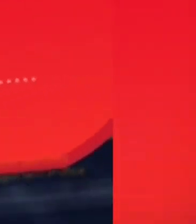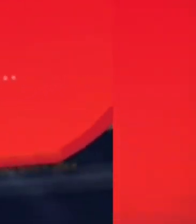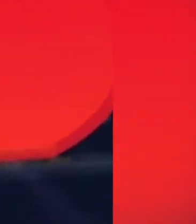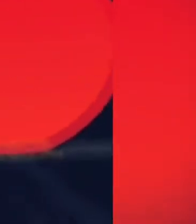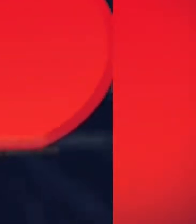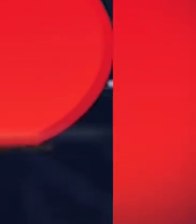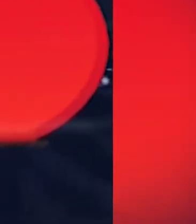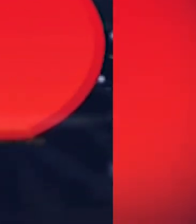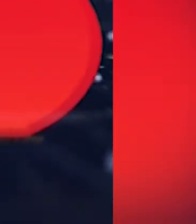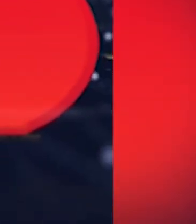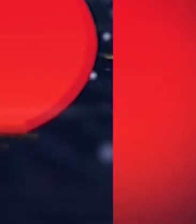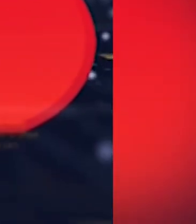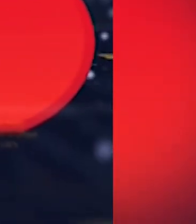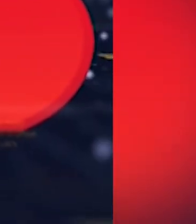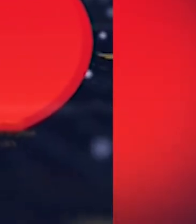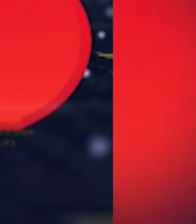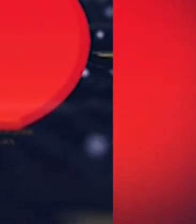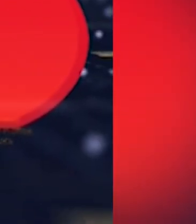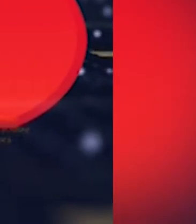aí